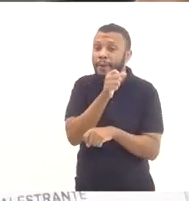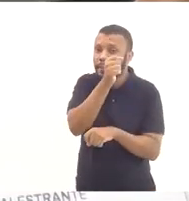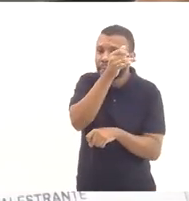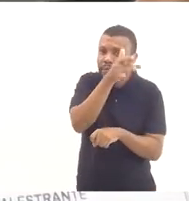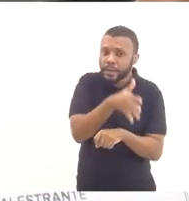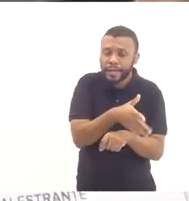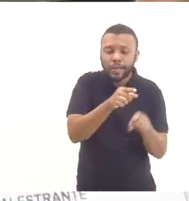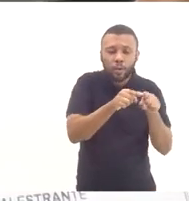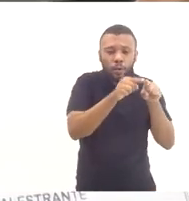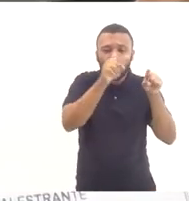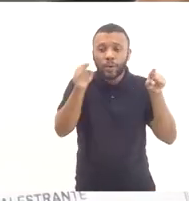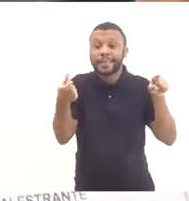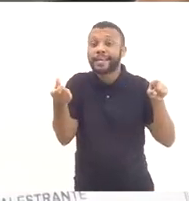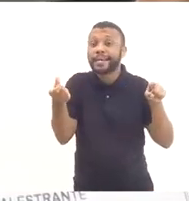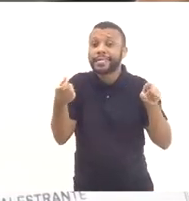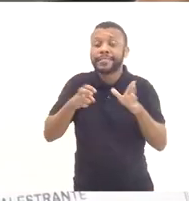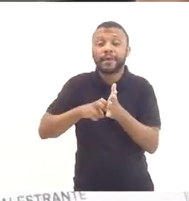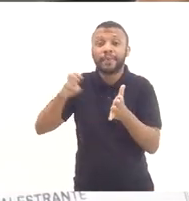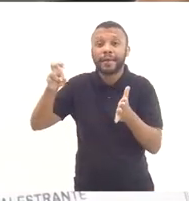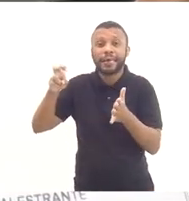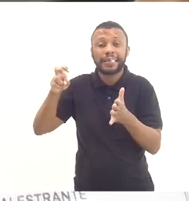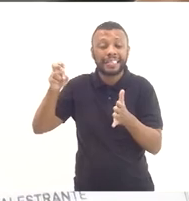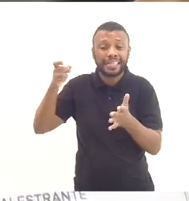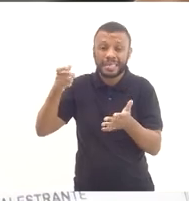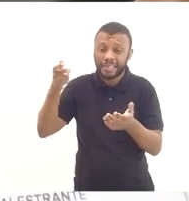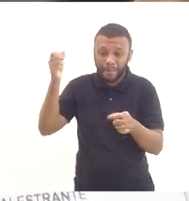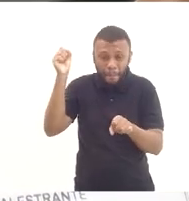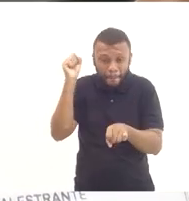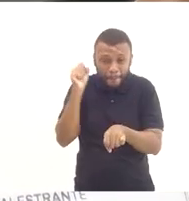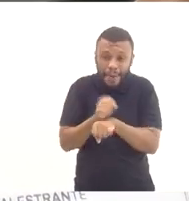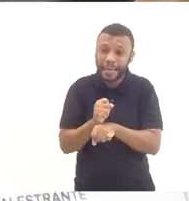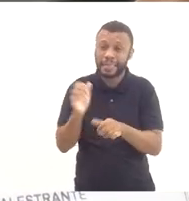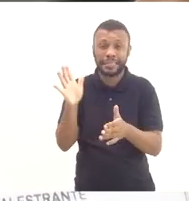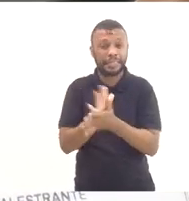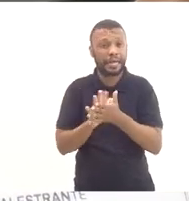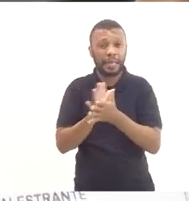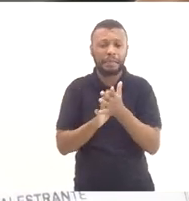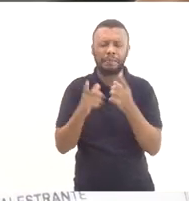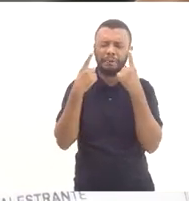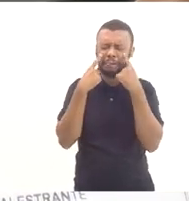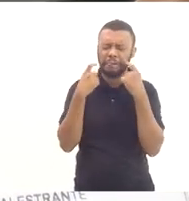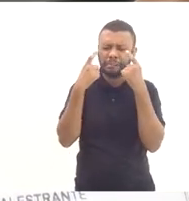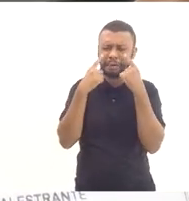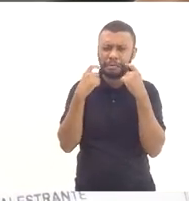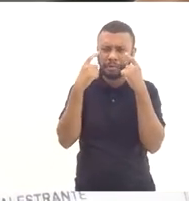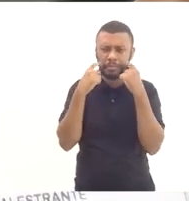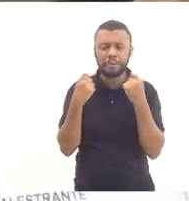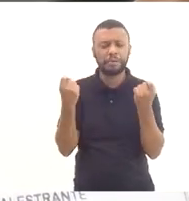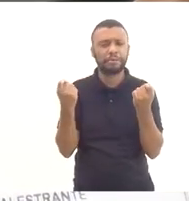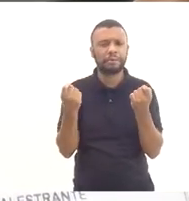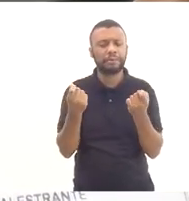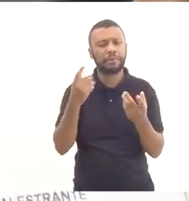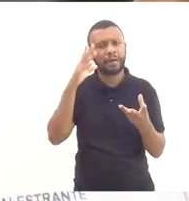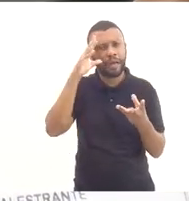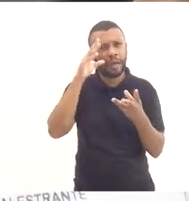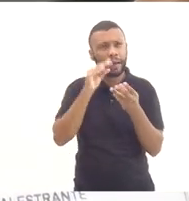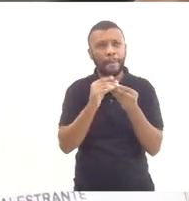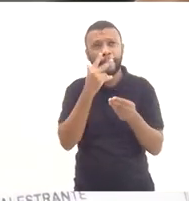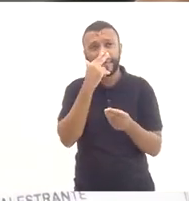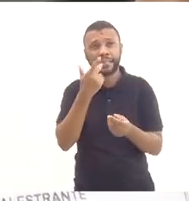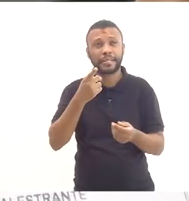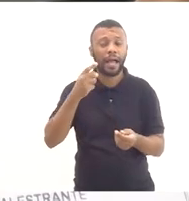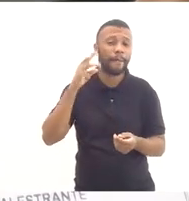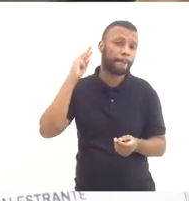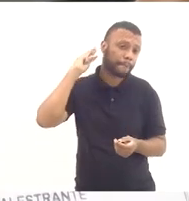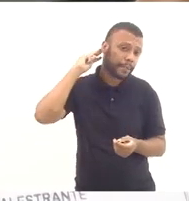gente sem parar nada consolava meu filho e aí na minha cabeça de mãe falei assim ele tá com meningite b o